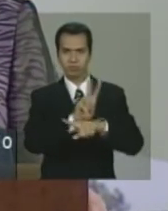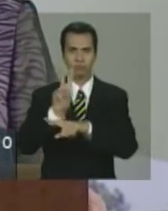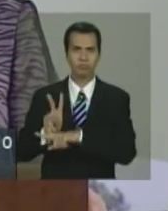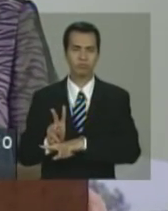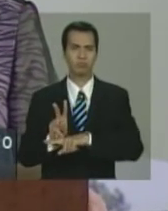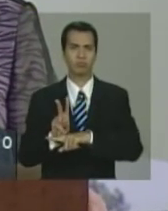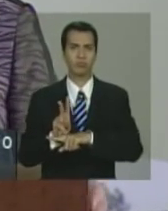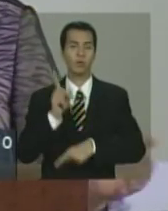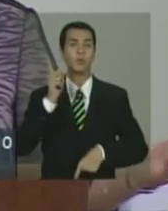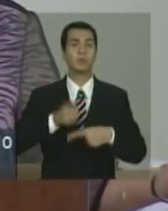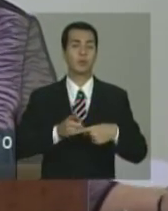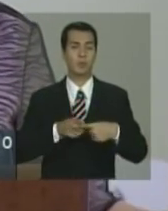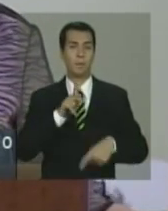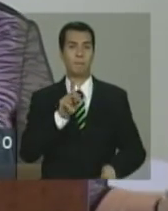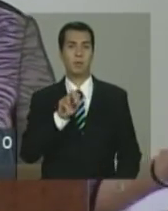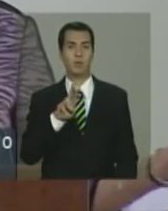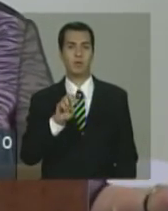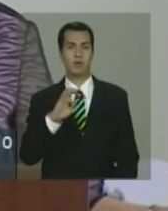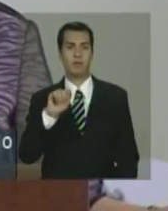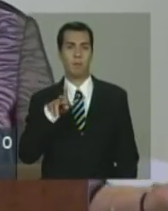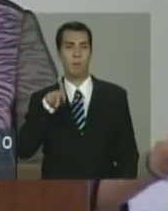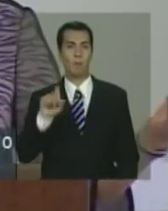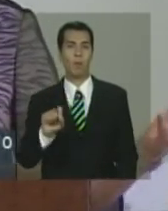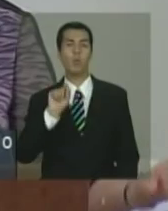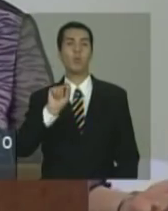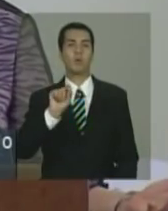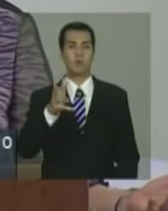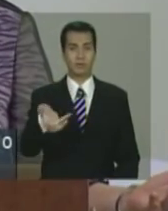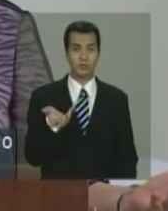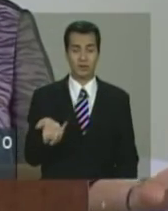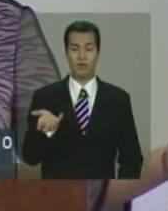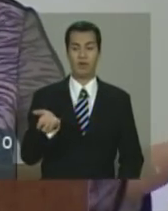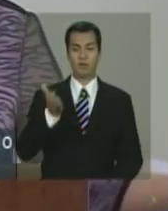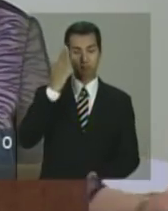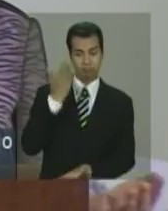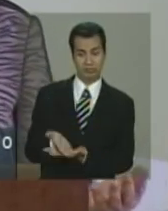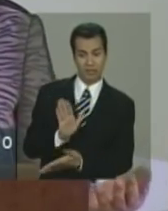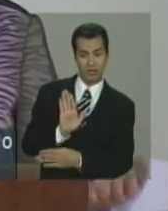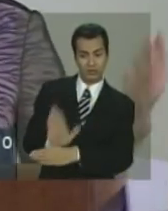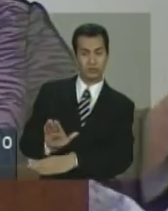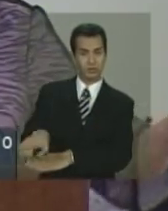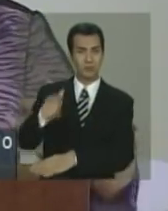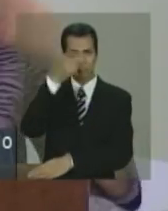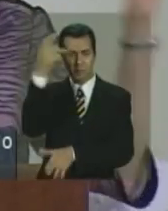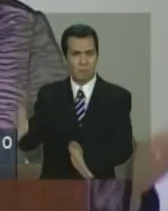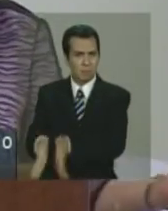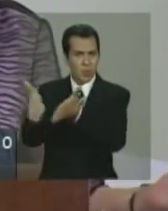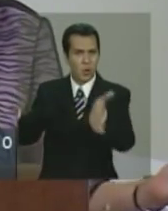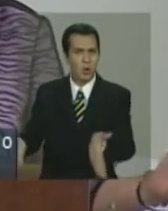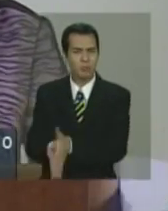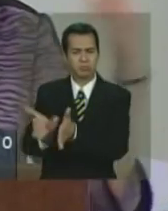só em retirar as pessoas das condições de miséria